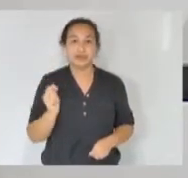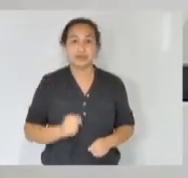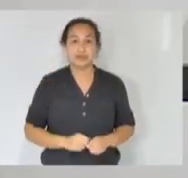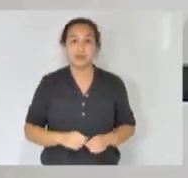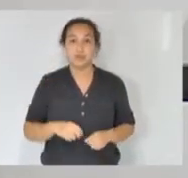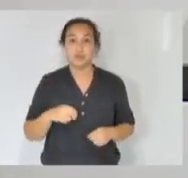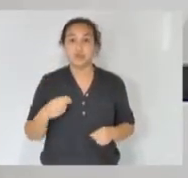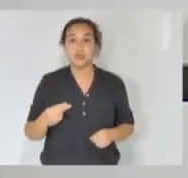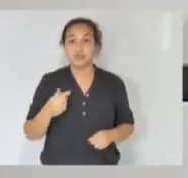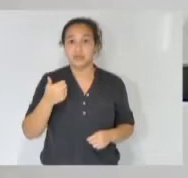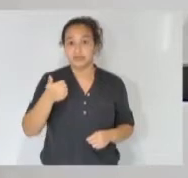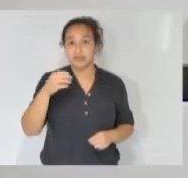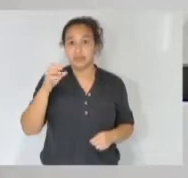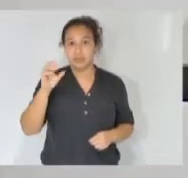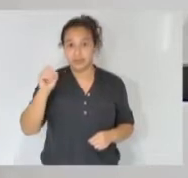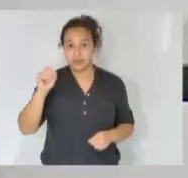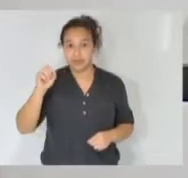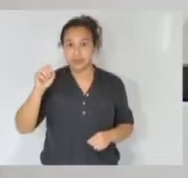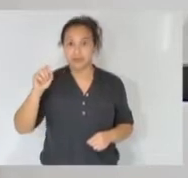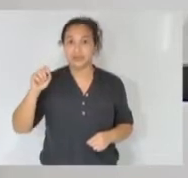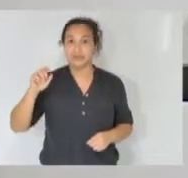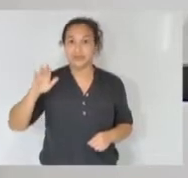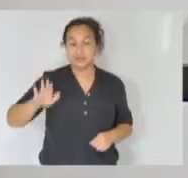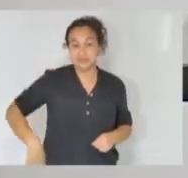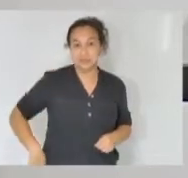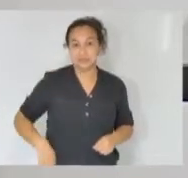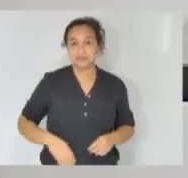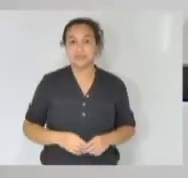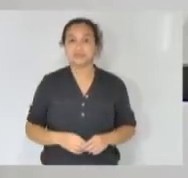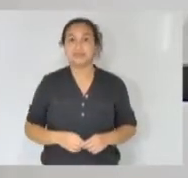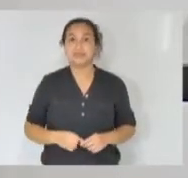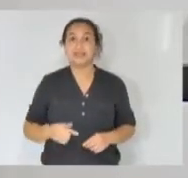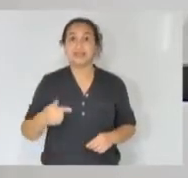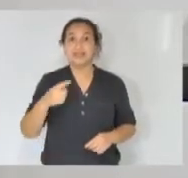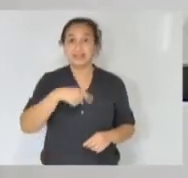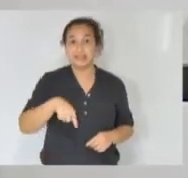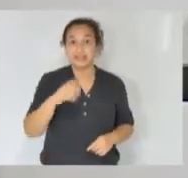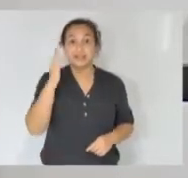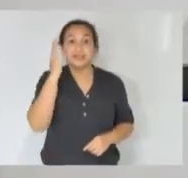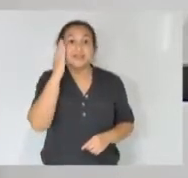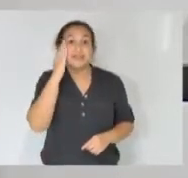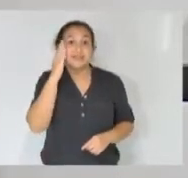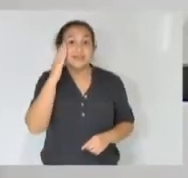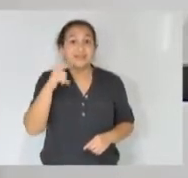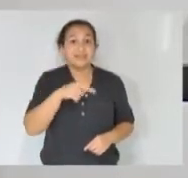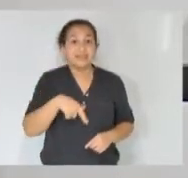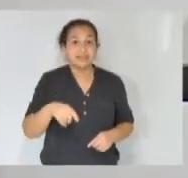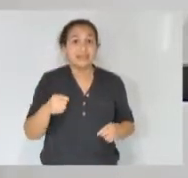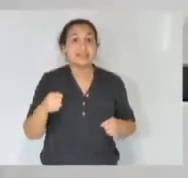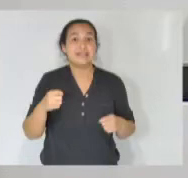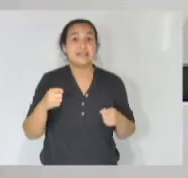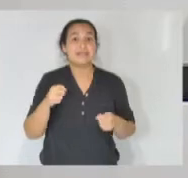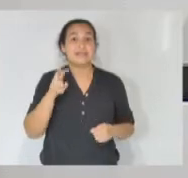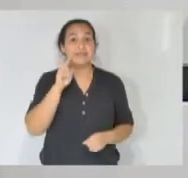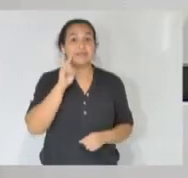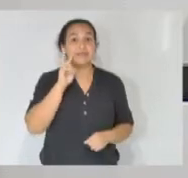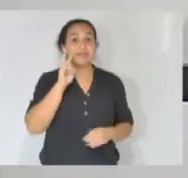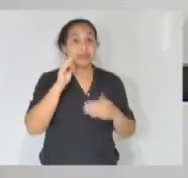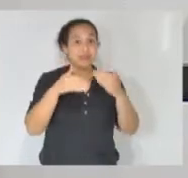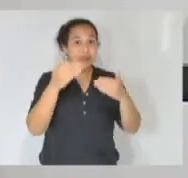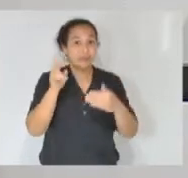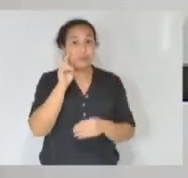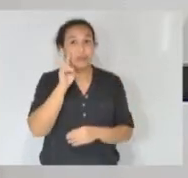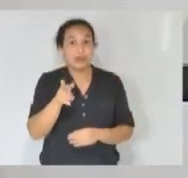10 vezes menos. E aí nós temos que entender que isso vai ter reflexo em dois lados.